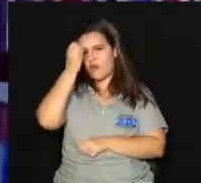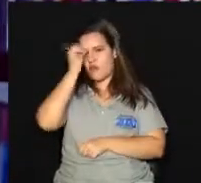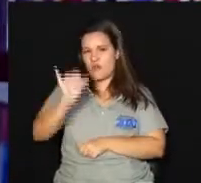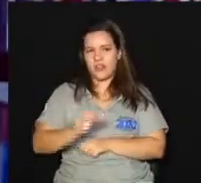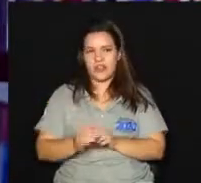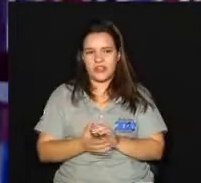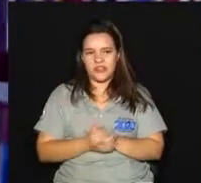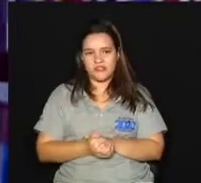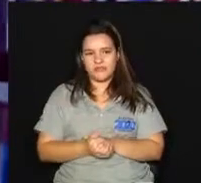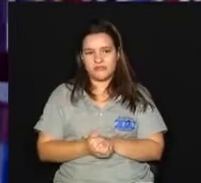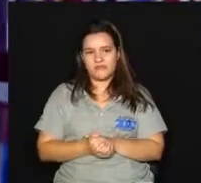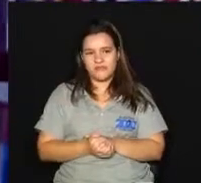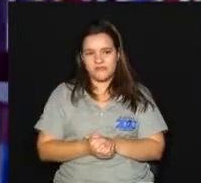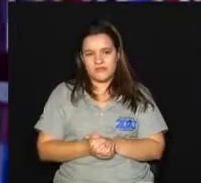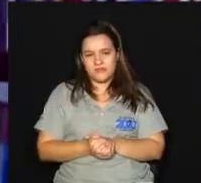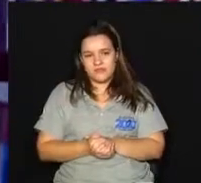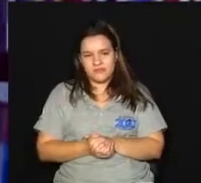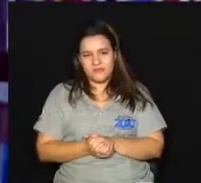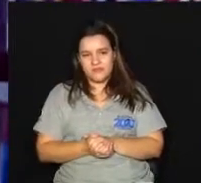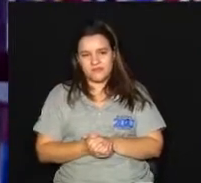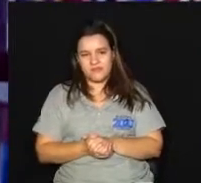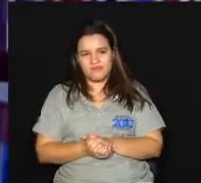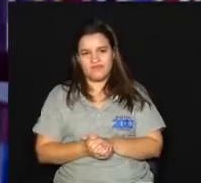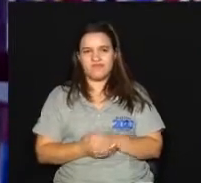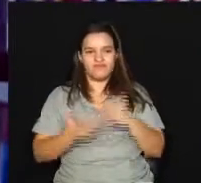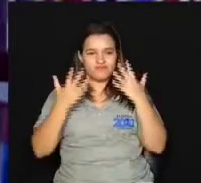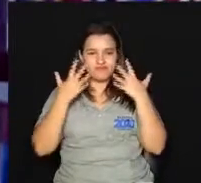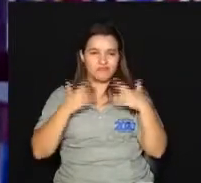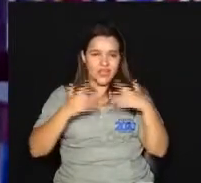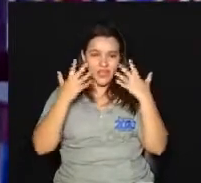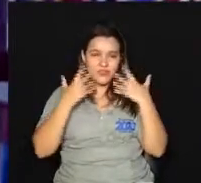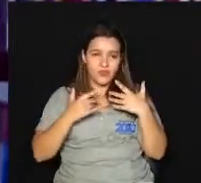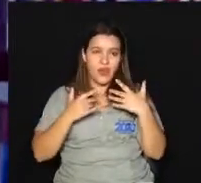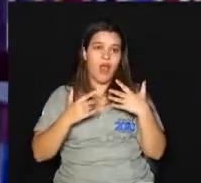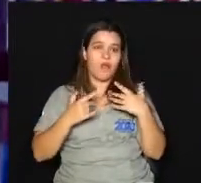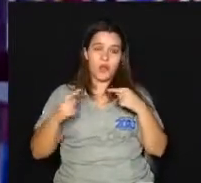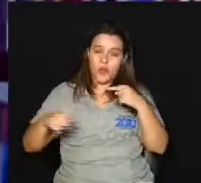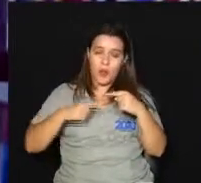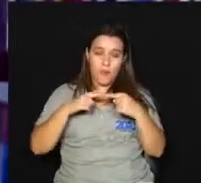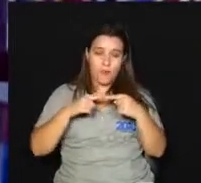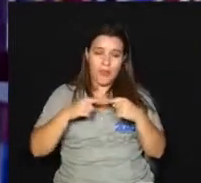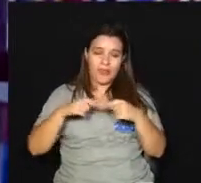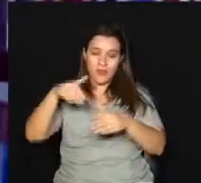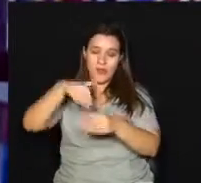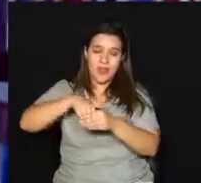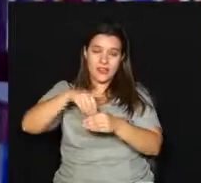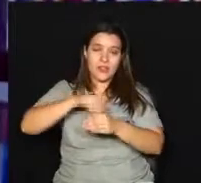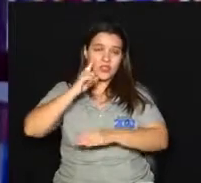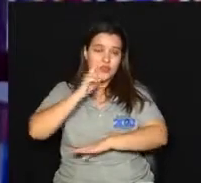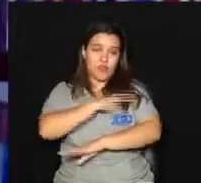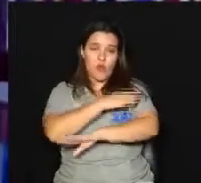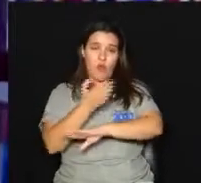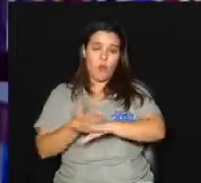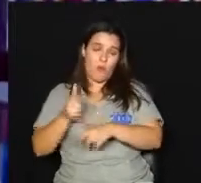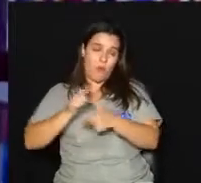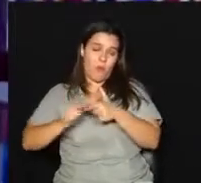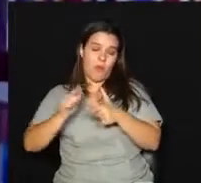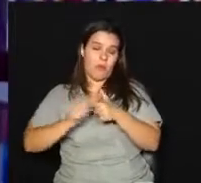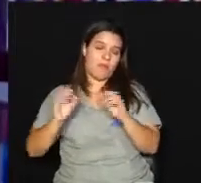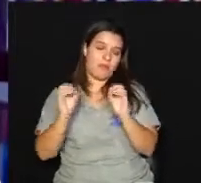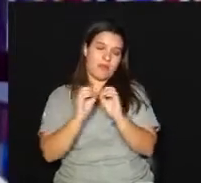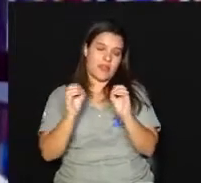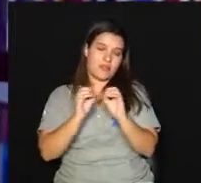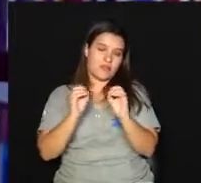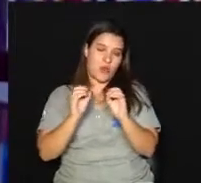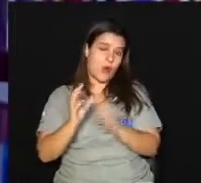evitado. Então, é natural que tudo ocorresse como ocorreu, sem nenhum tipo de